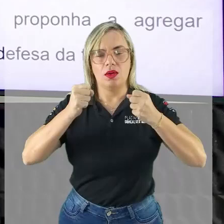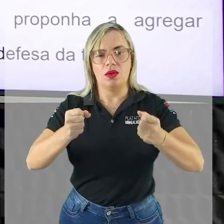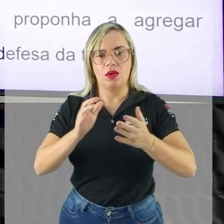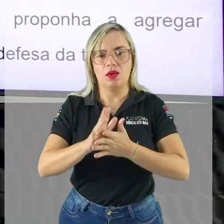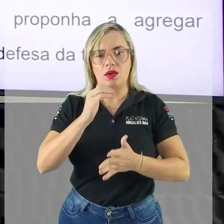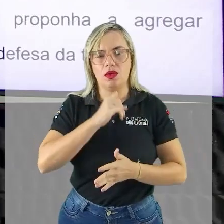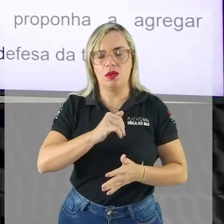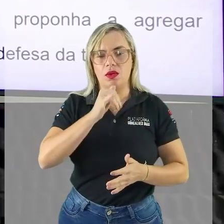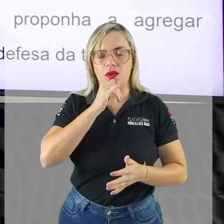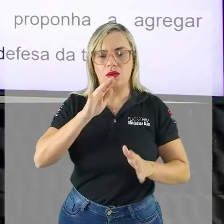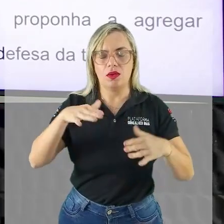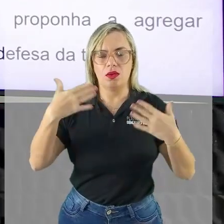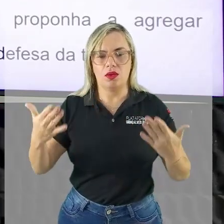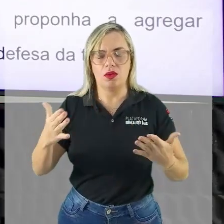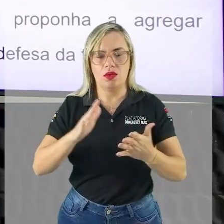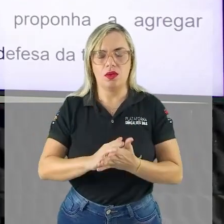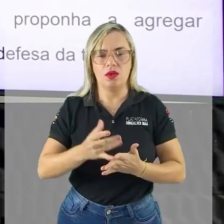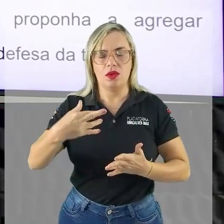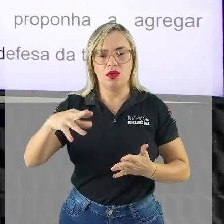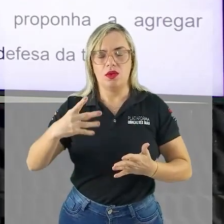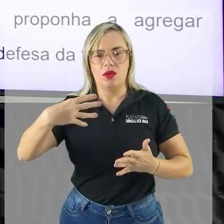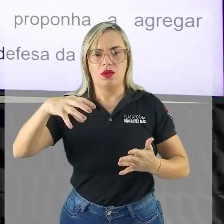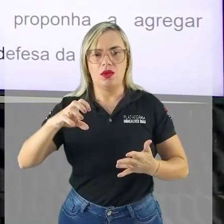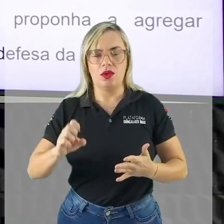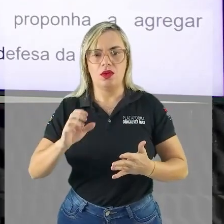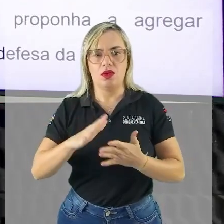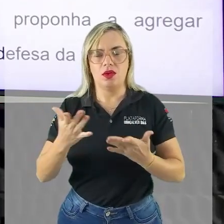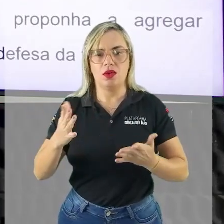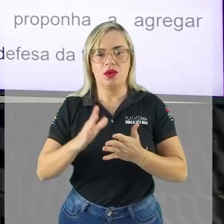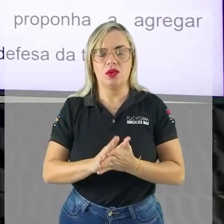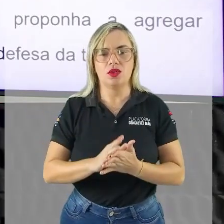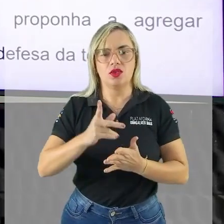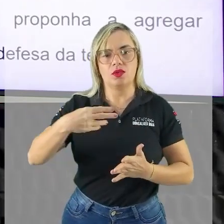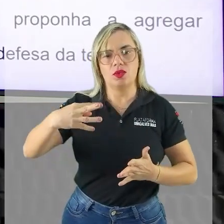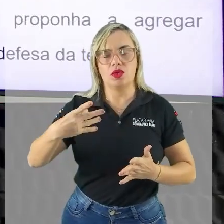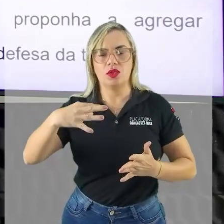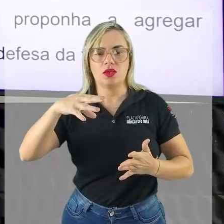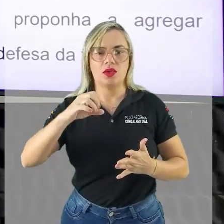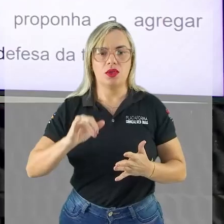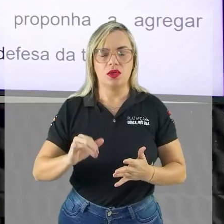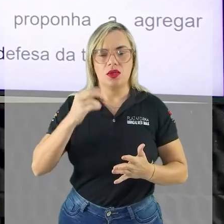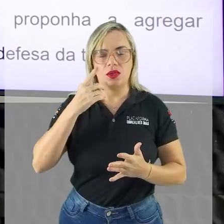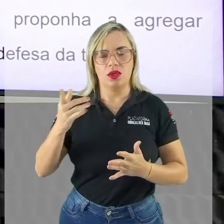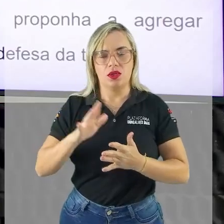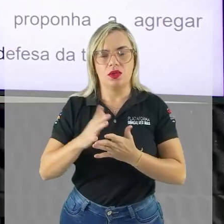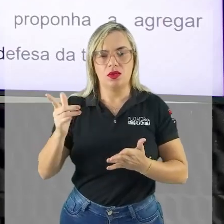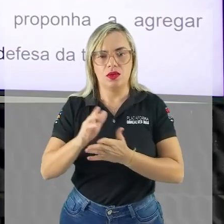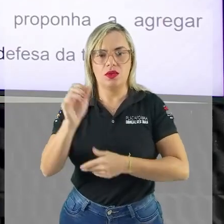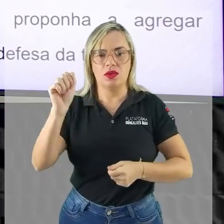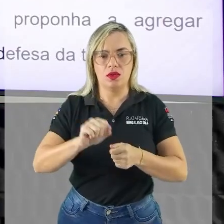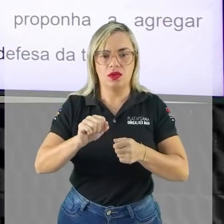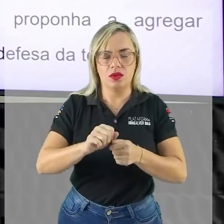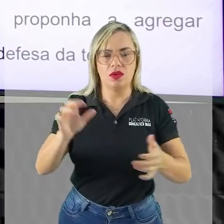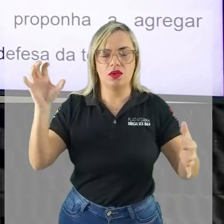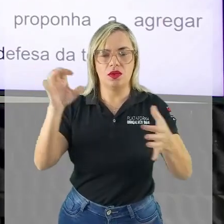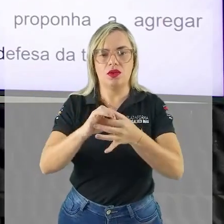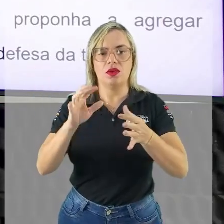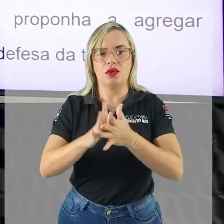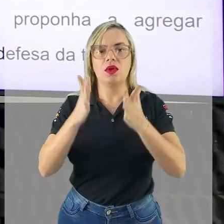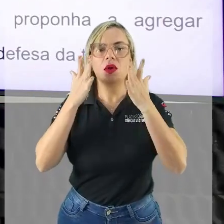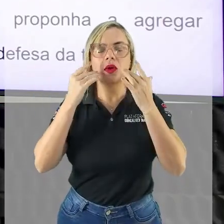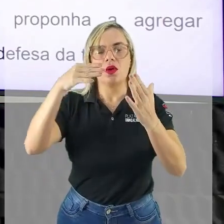por exemplo, a obra O Retirante, de Cândido Portinari. Por quê? Porque ao fazer essa composição artística, o